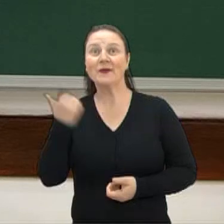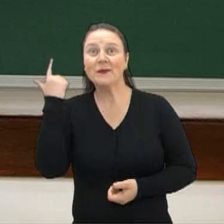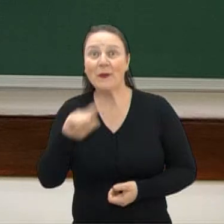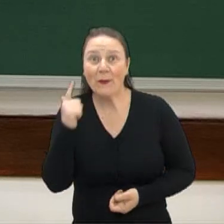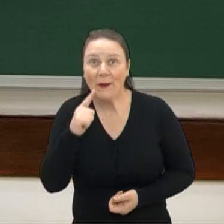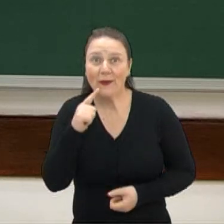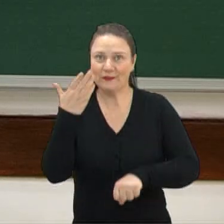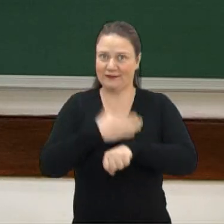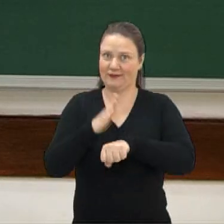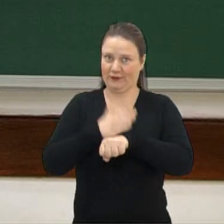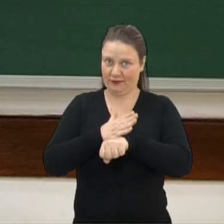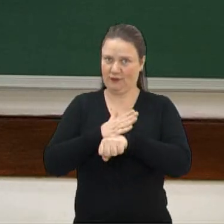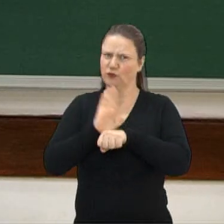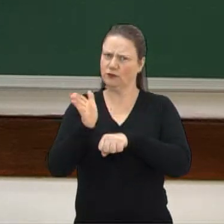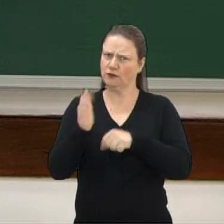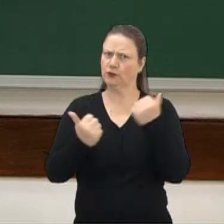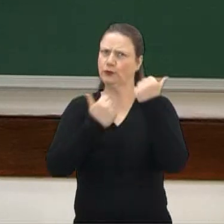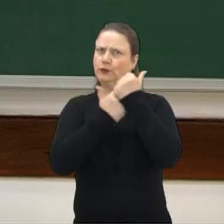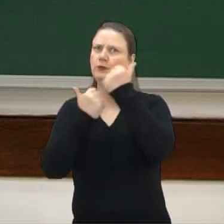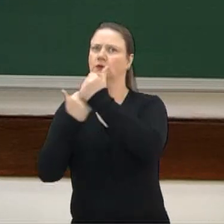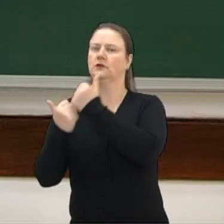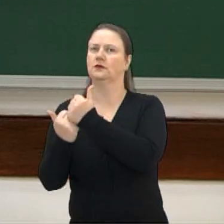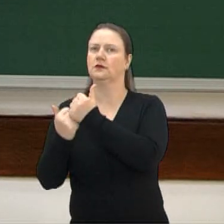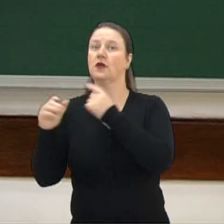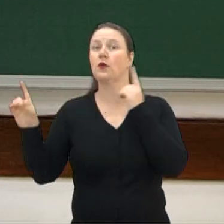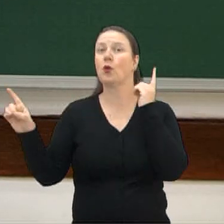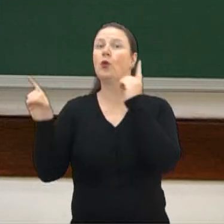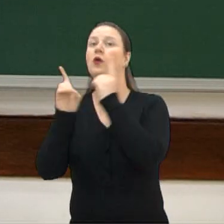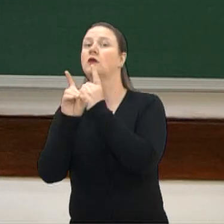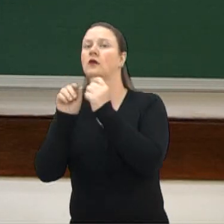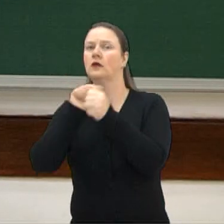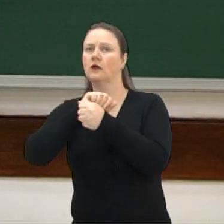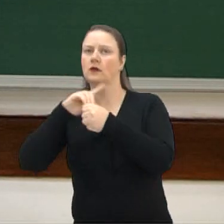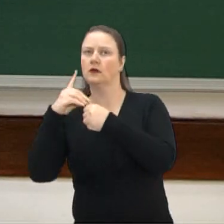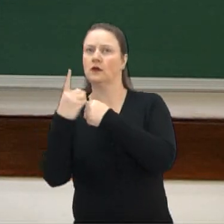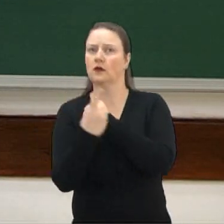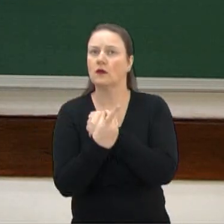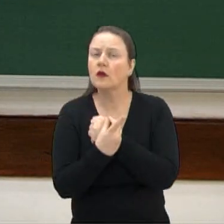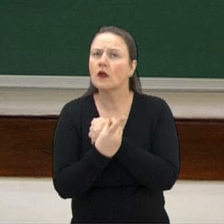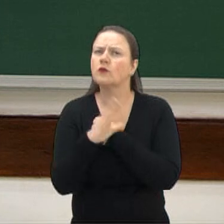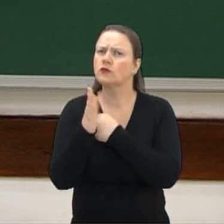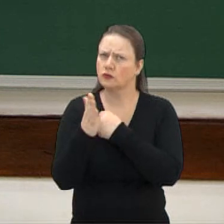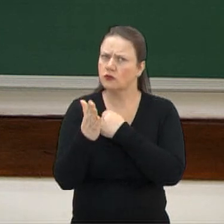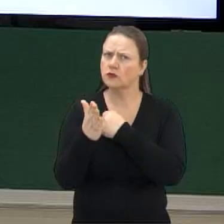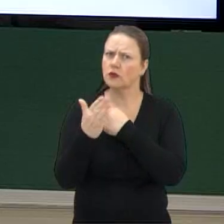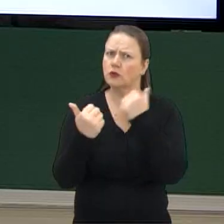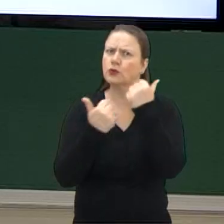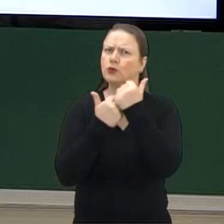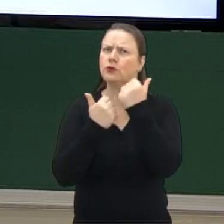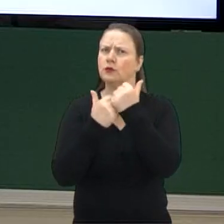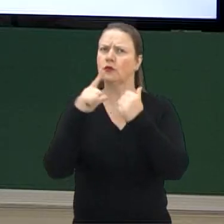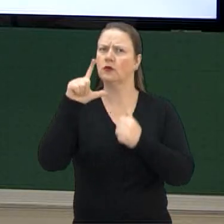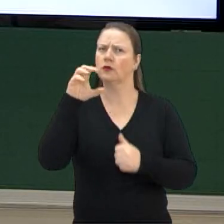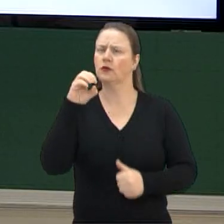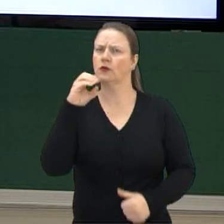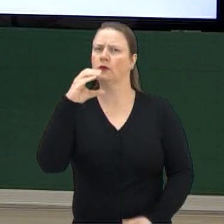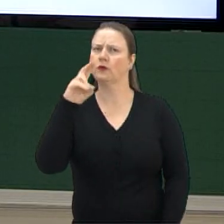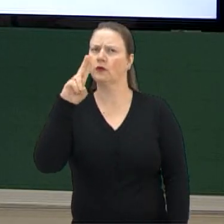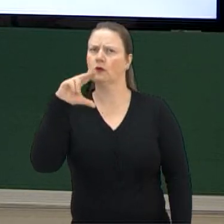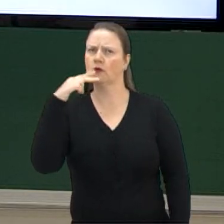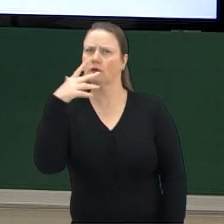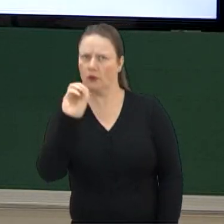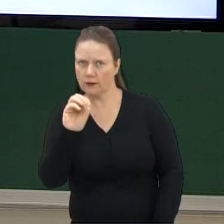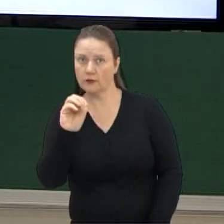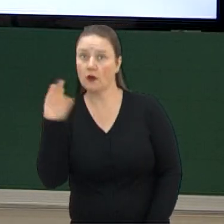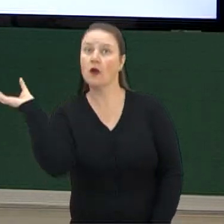Conseguiram fazer a substituição? Encontraram esse advérbio para substituir as locuções adverbiais? Vamos lá.